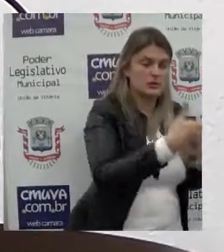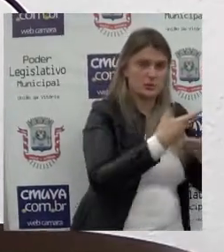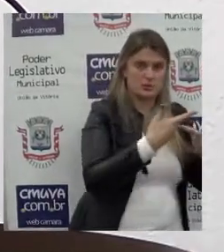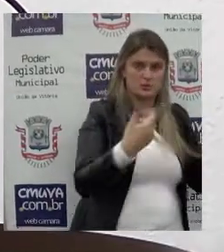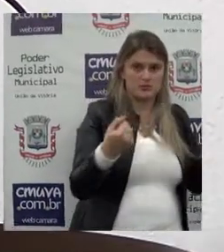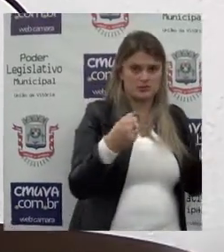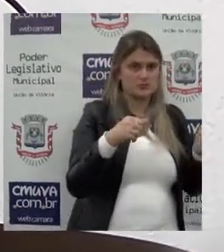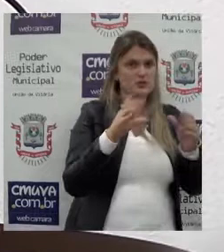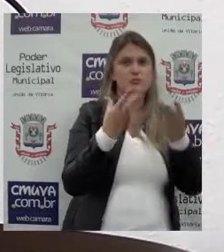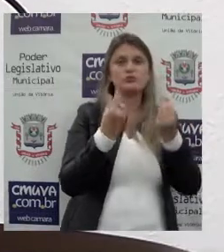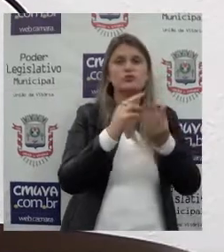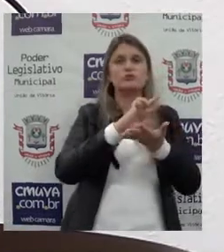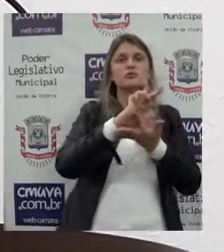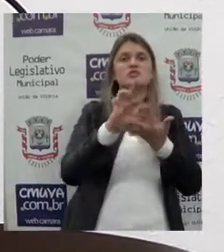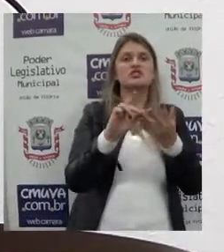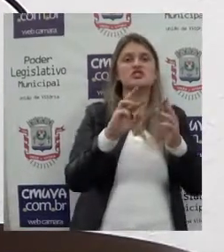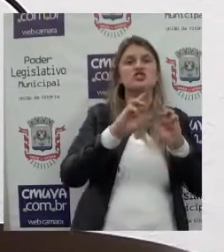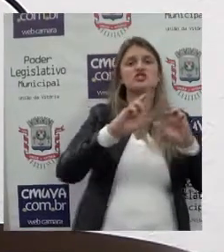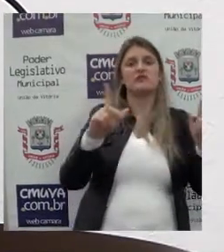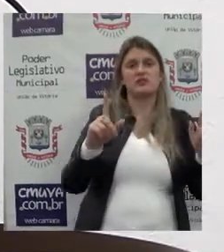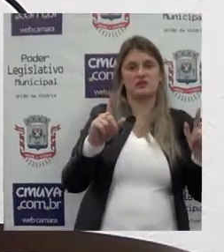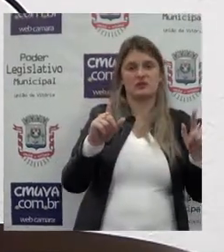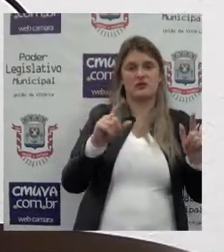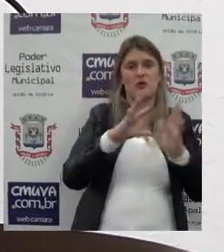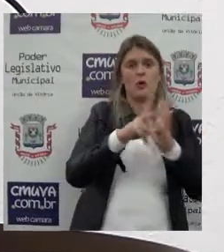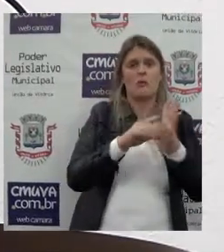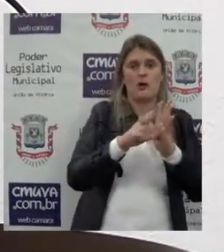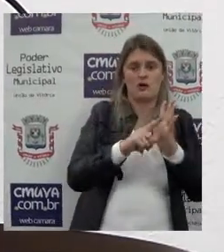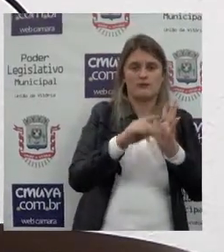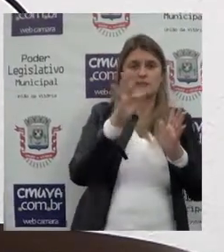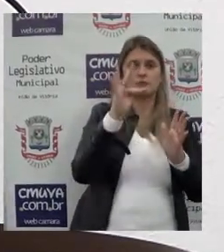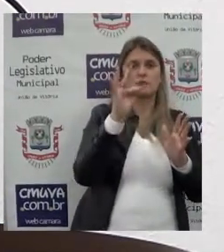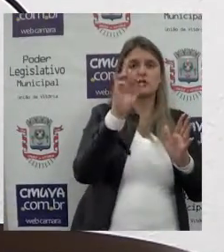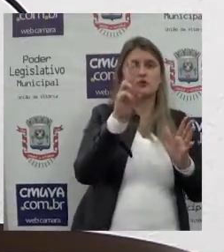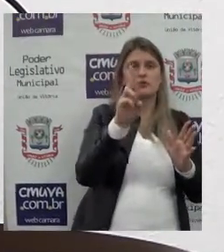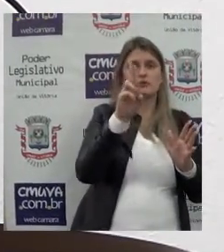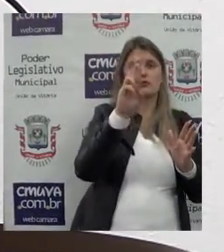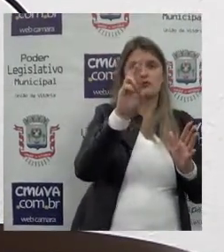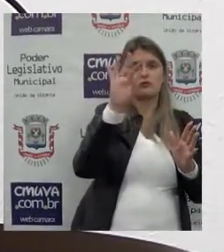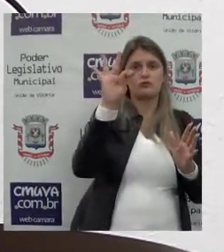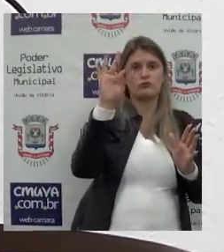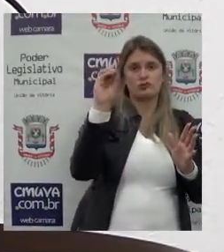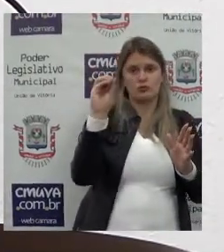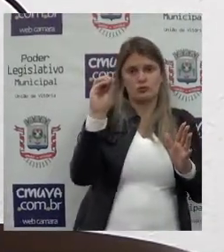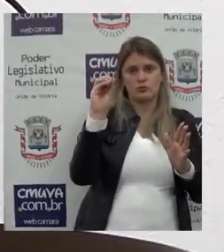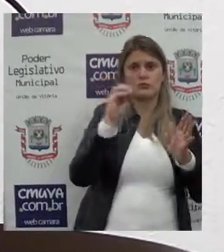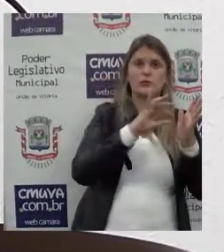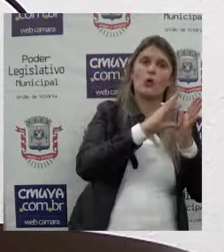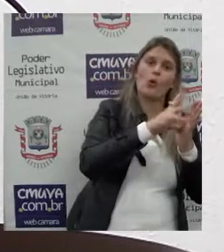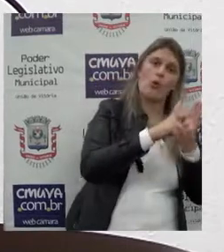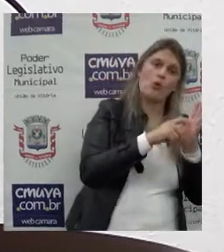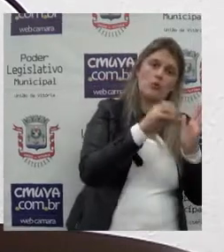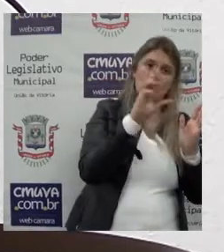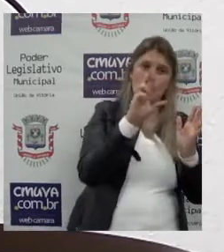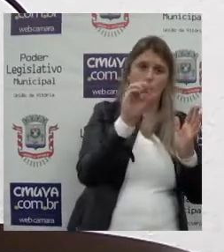justiça. Né? Como o doutor Ademir falou, quem estava lá, que tem projeto que furto, roubo até um salário mínimo não vai ser considerado mais